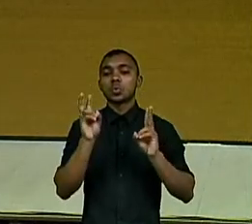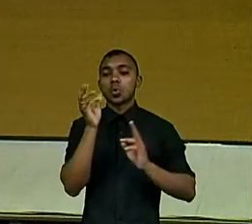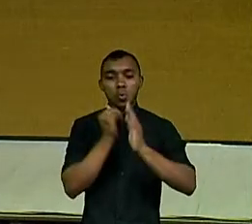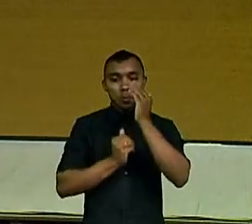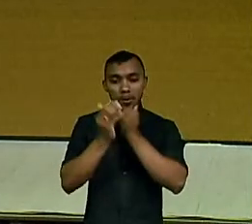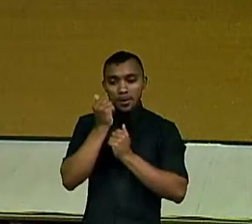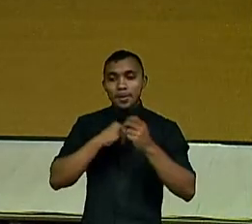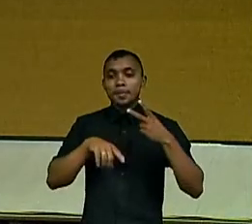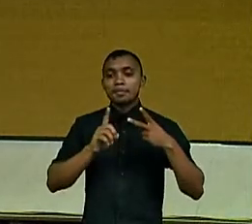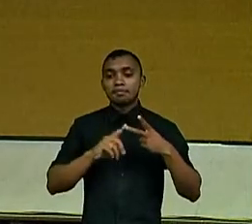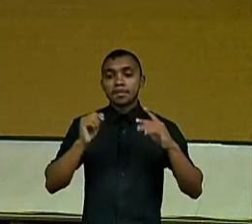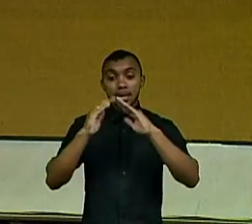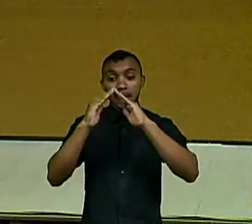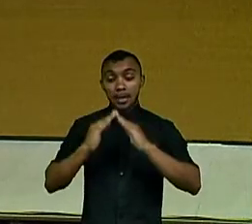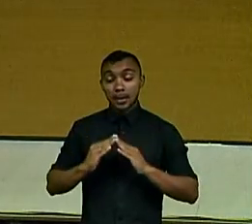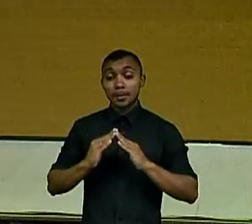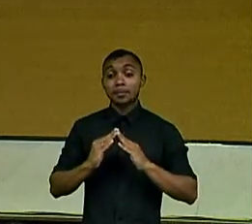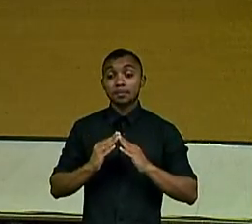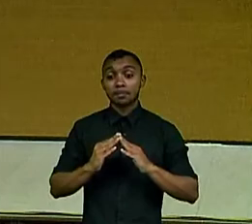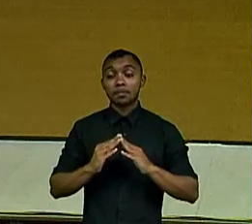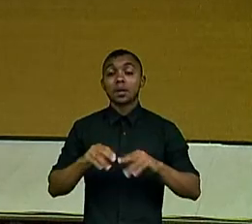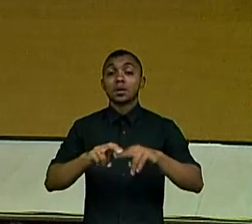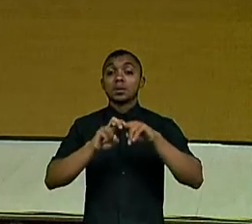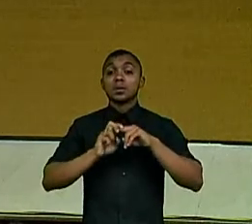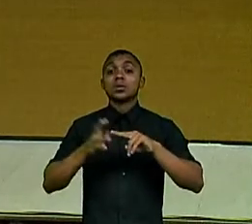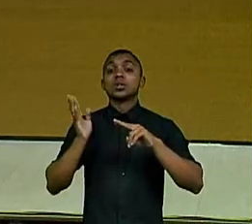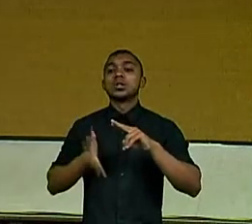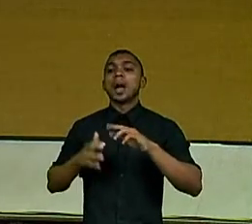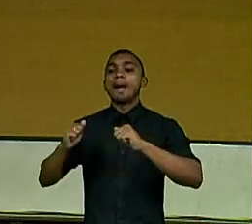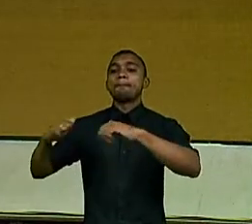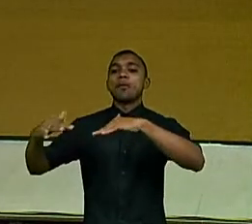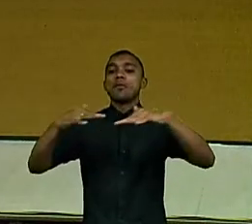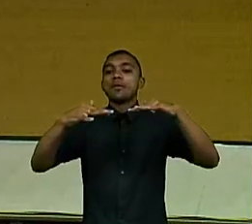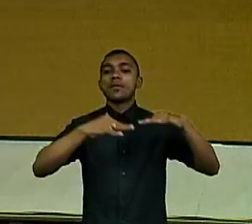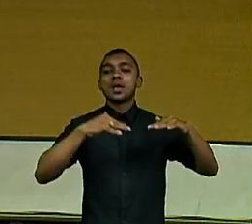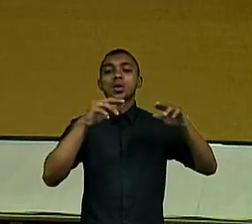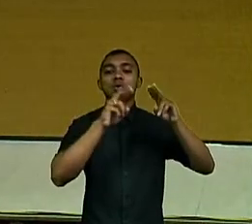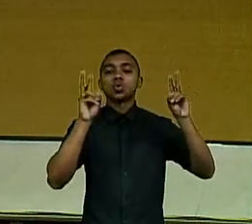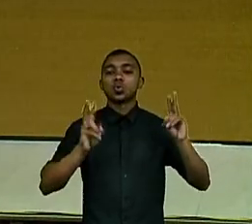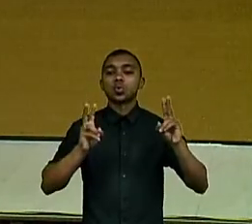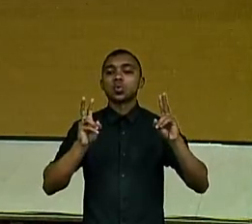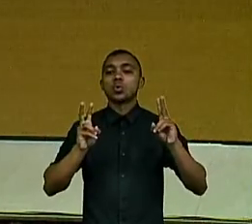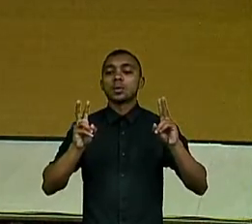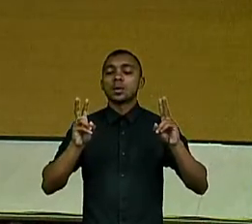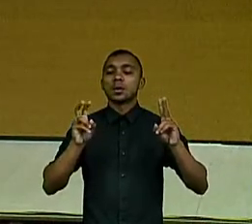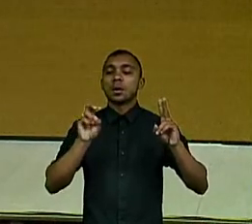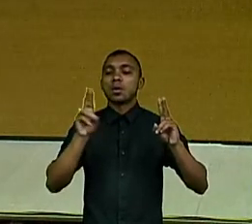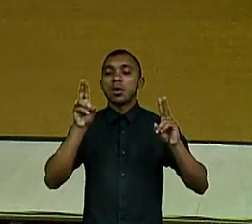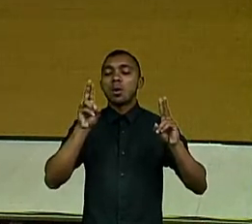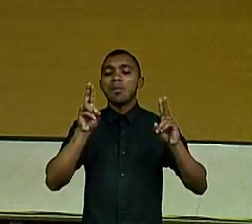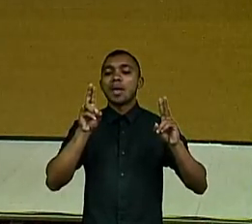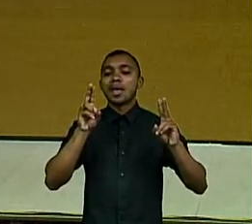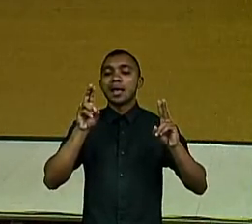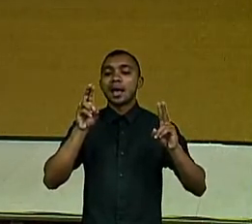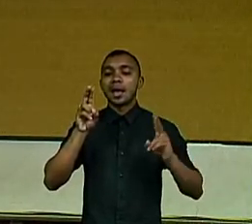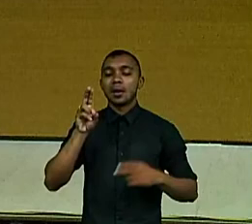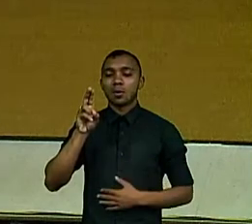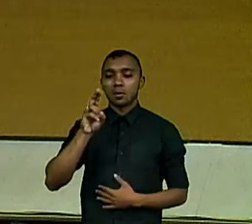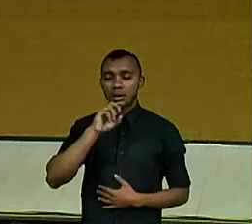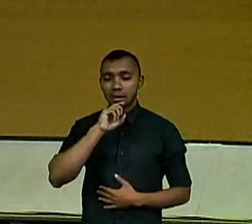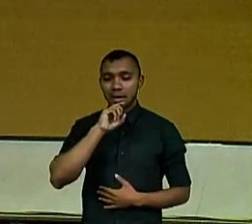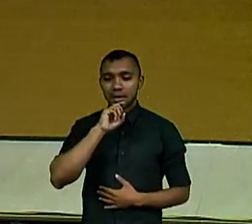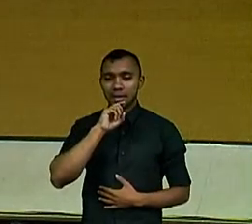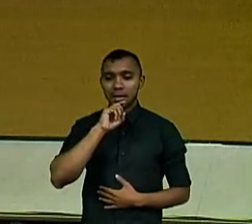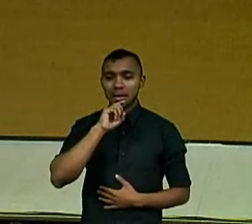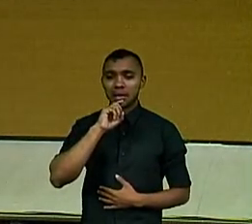dia é por isso que existem os movimentos dos das pessoas sem teto tem o movimento dos